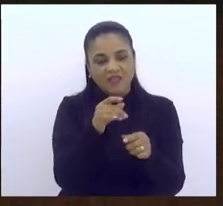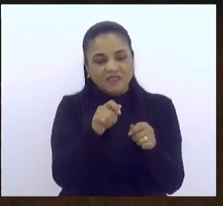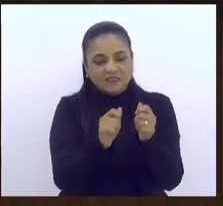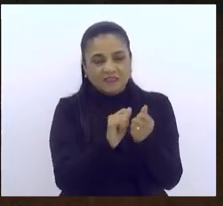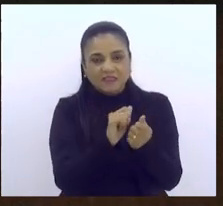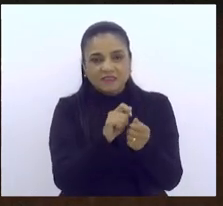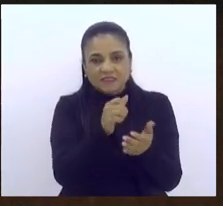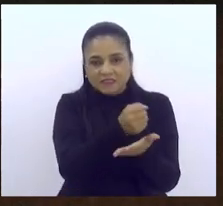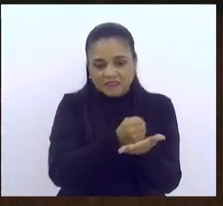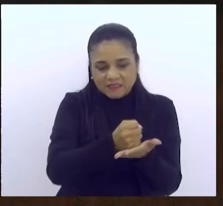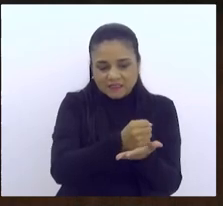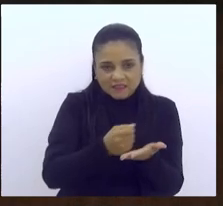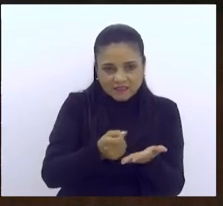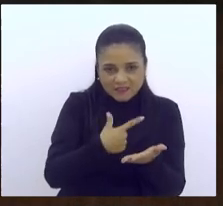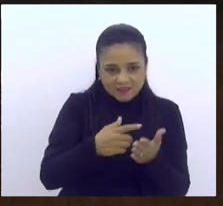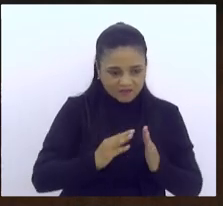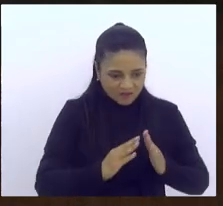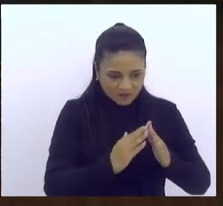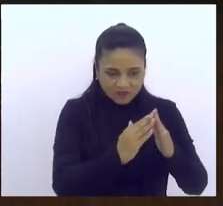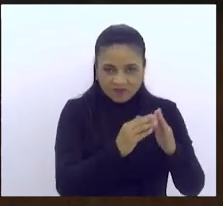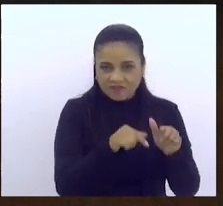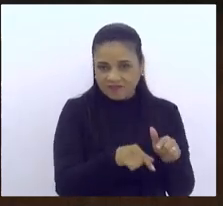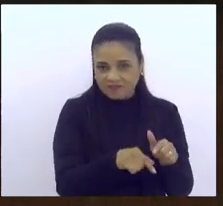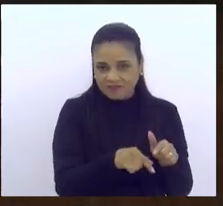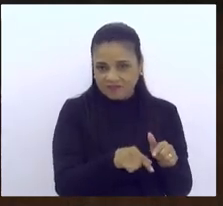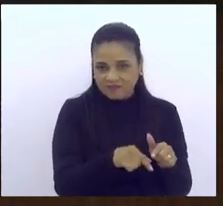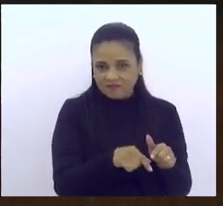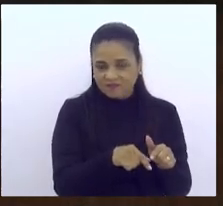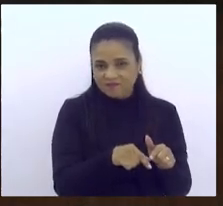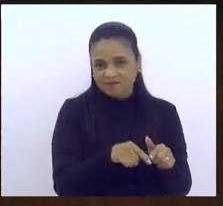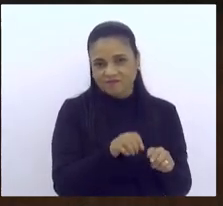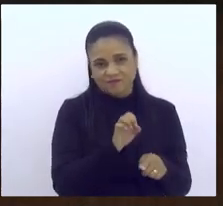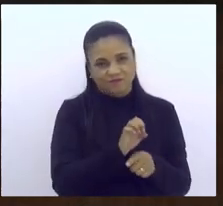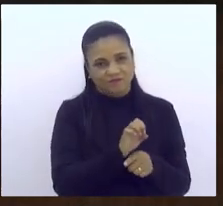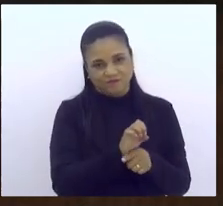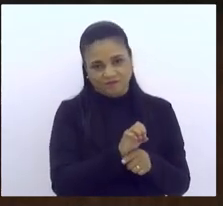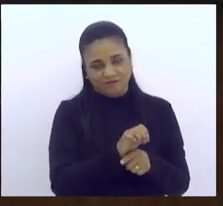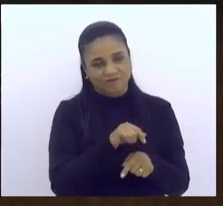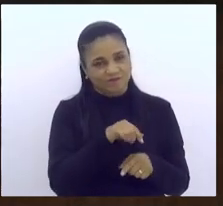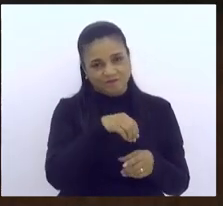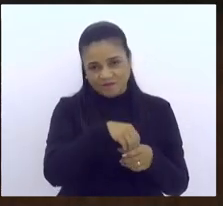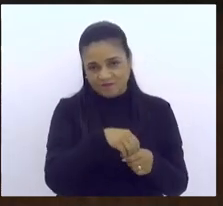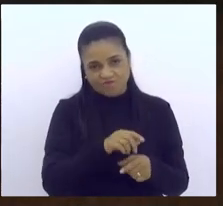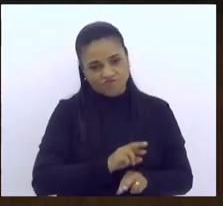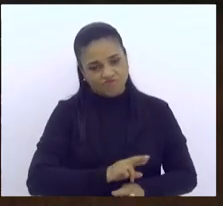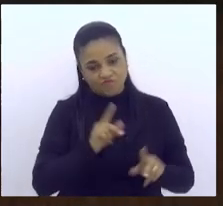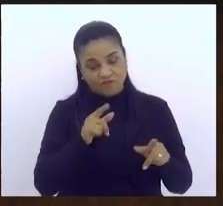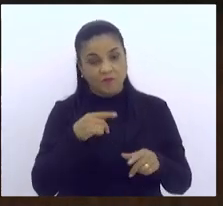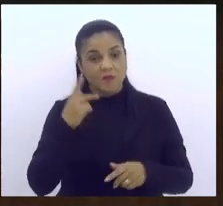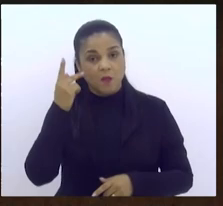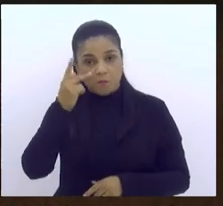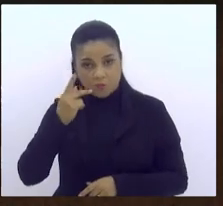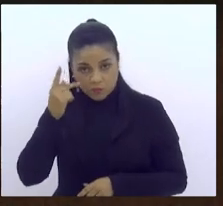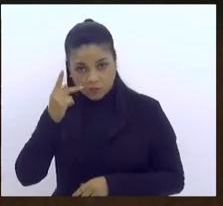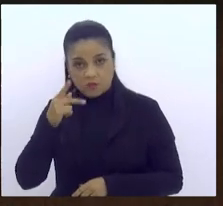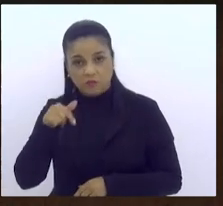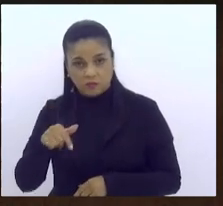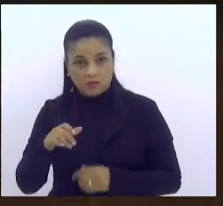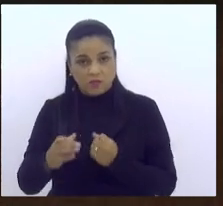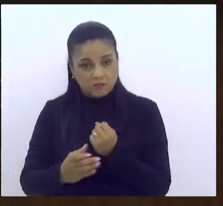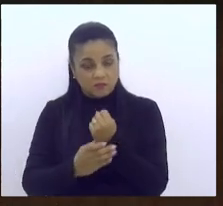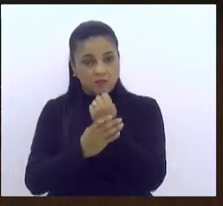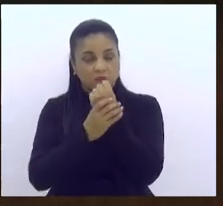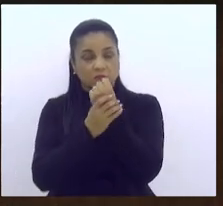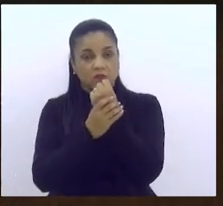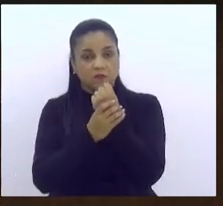nas periferias do sistema, das periferias do nosso Estado. Mas a política pública de segurança do